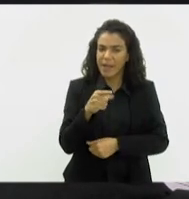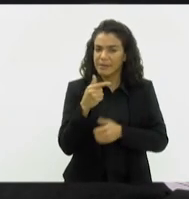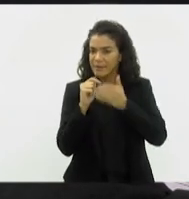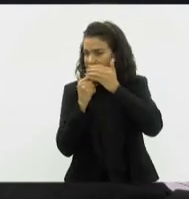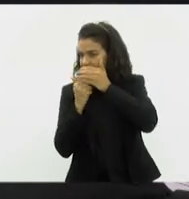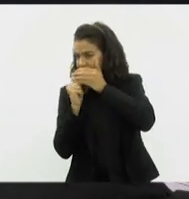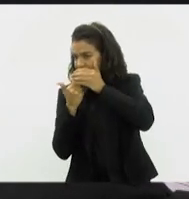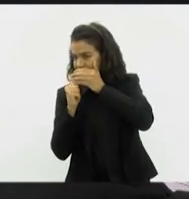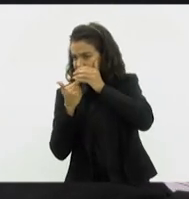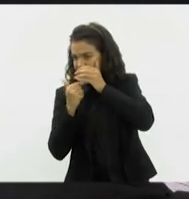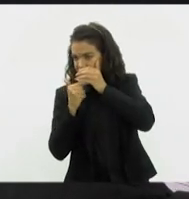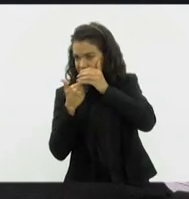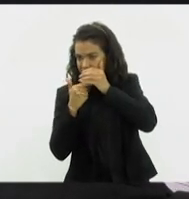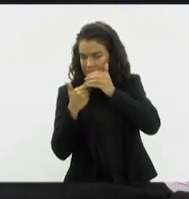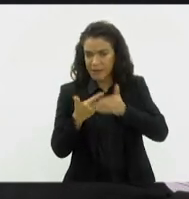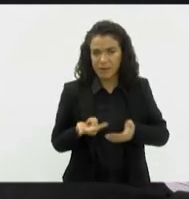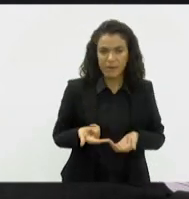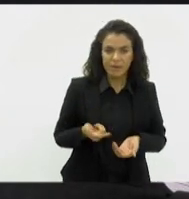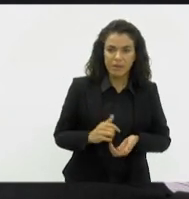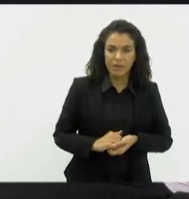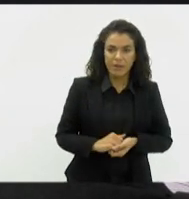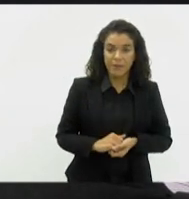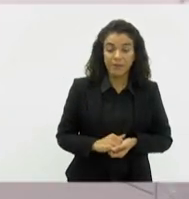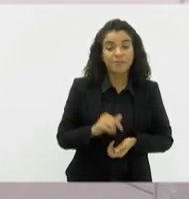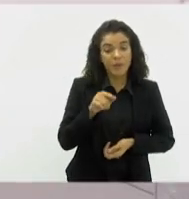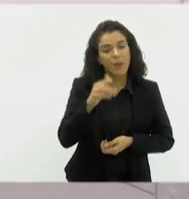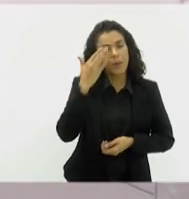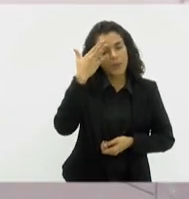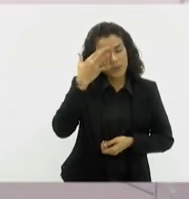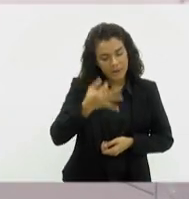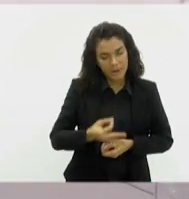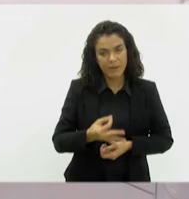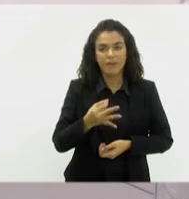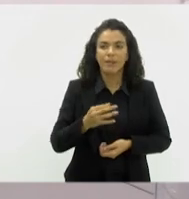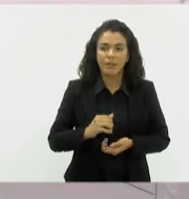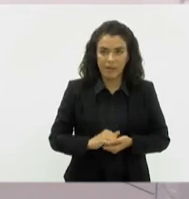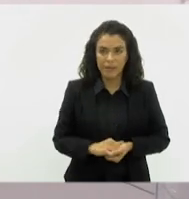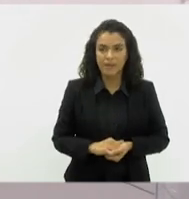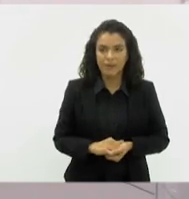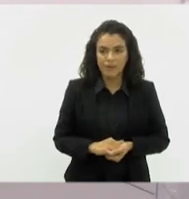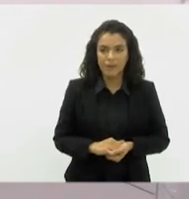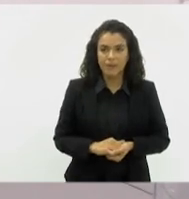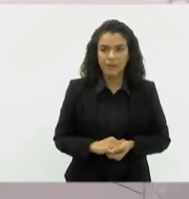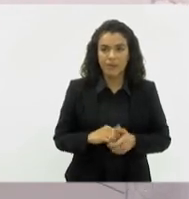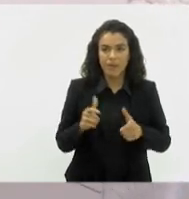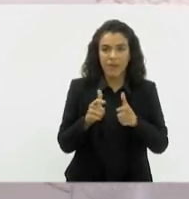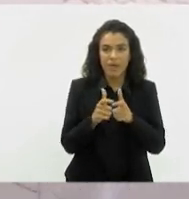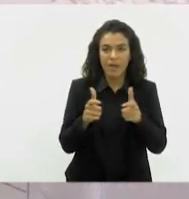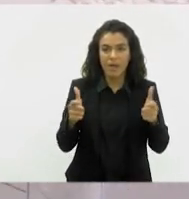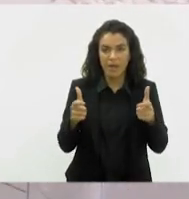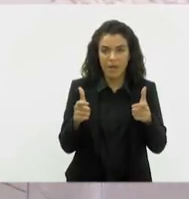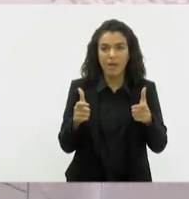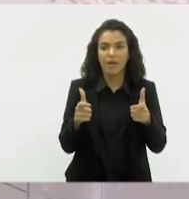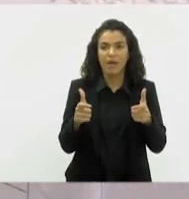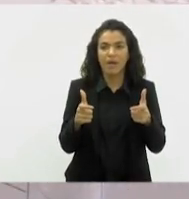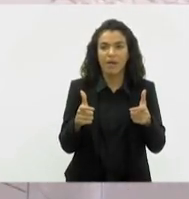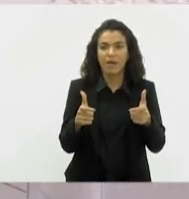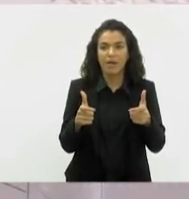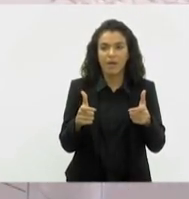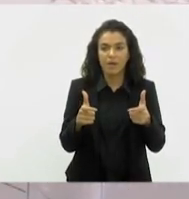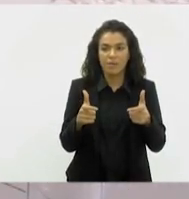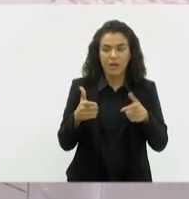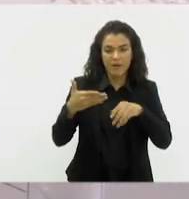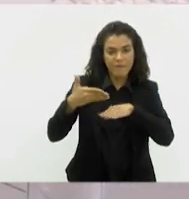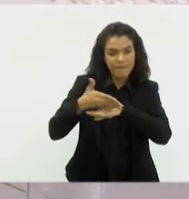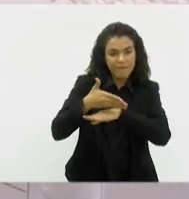aqui. Senhor presidente, entendo por Vossa Excelência. Acho que... a maioria que, ao